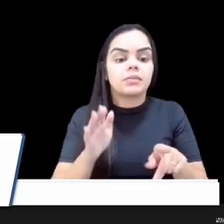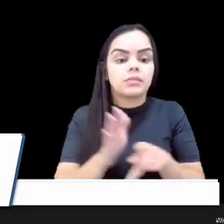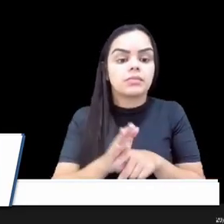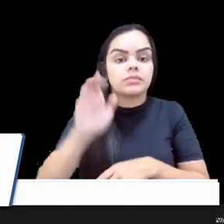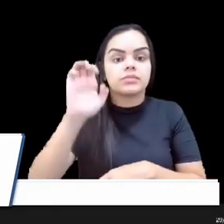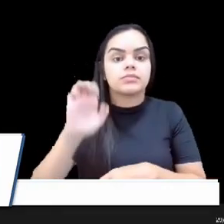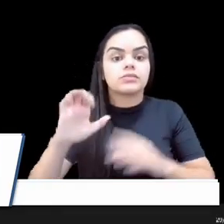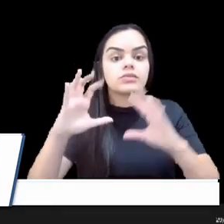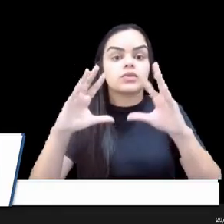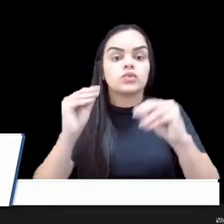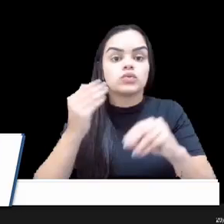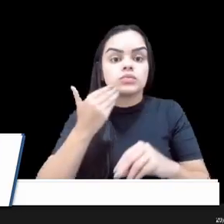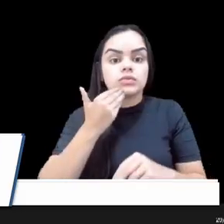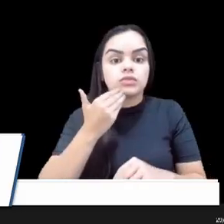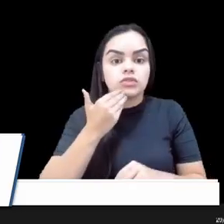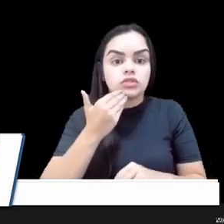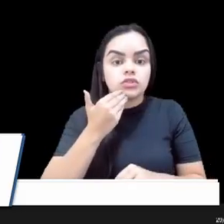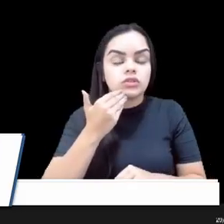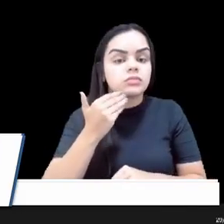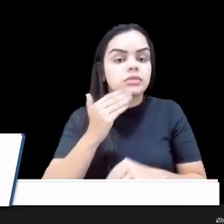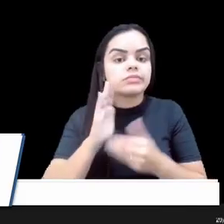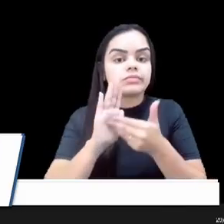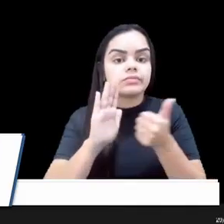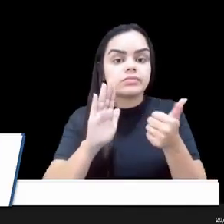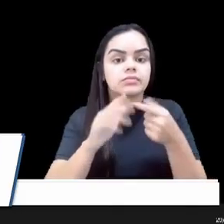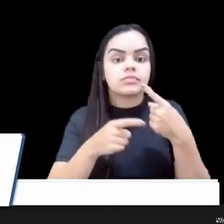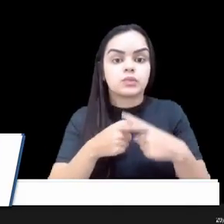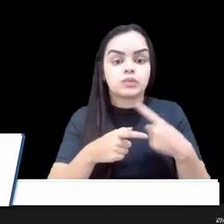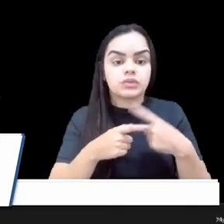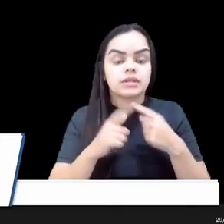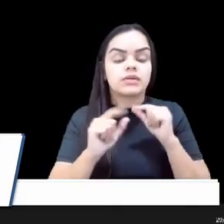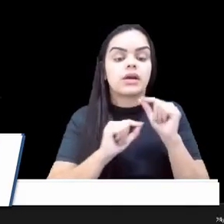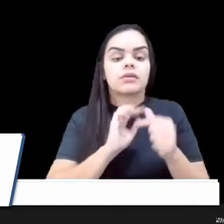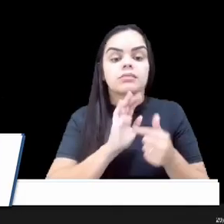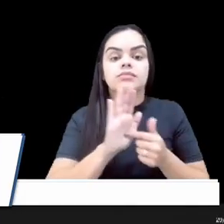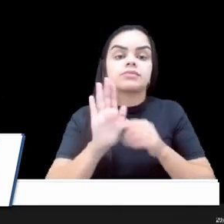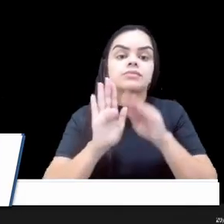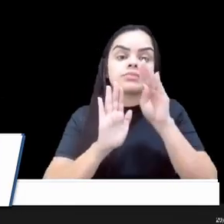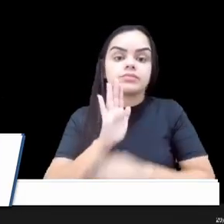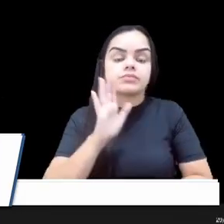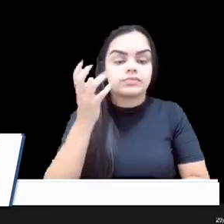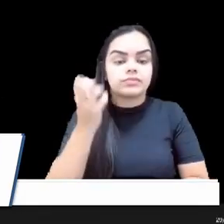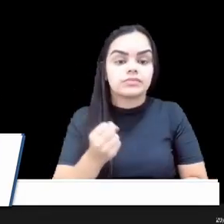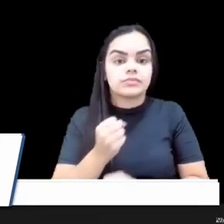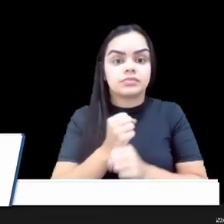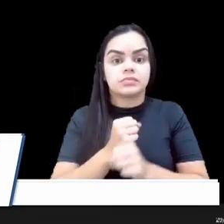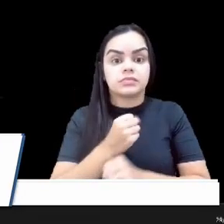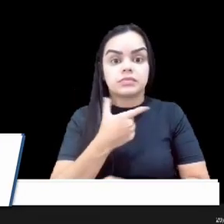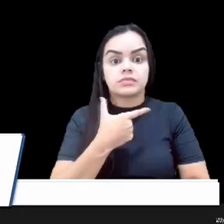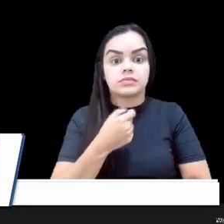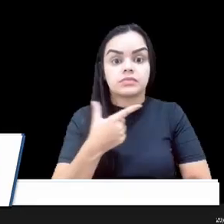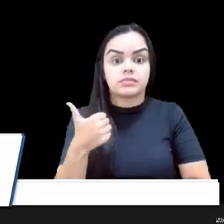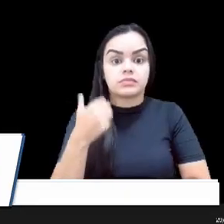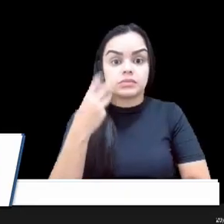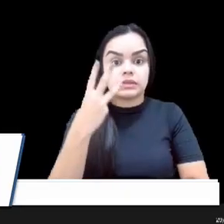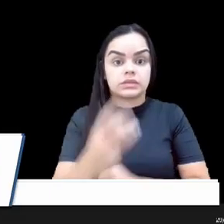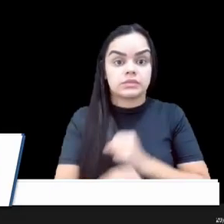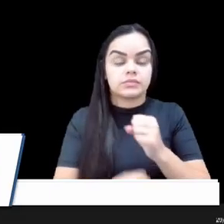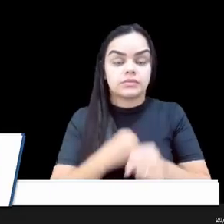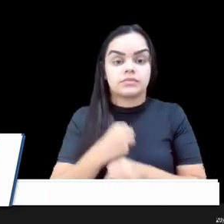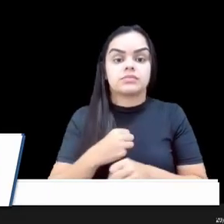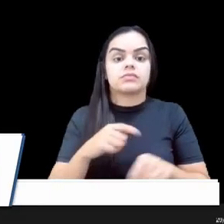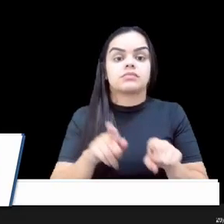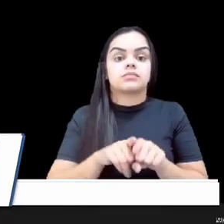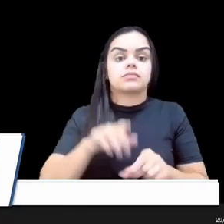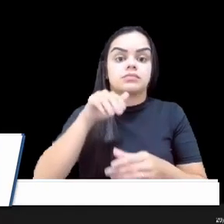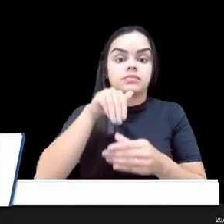para suprimir esse dispositivo, que moralizava a questão do desconto previdenciário. Em 2021, 3 anos depois, por ocasião da votação de um projeto de